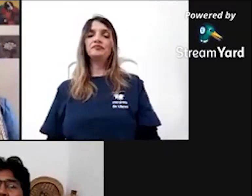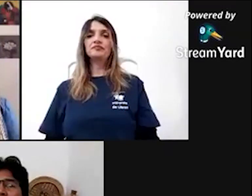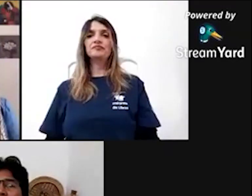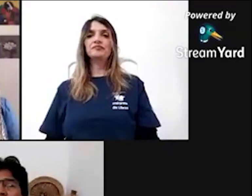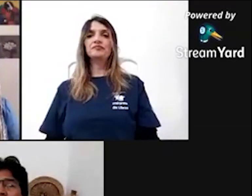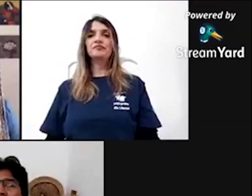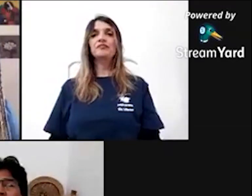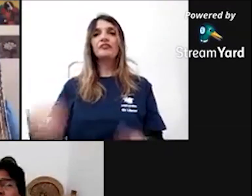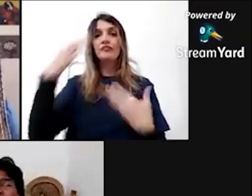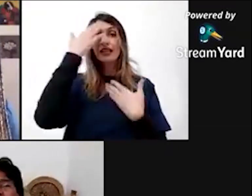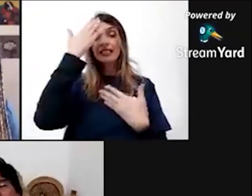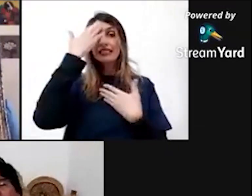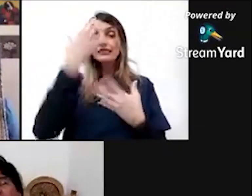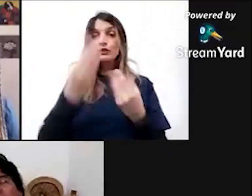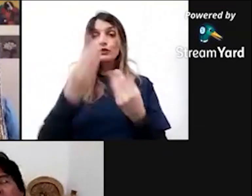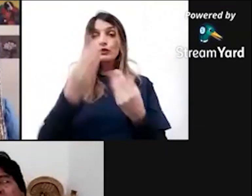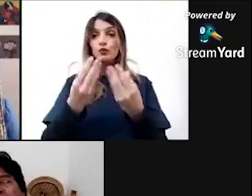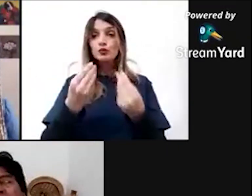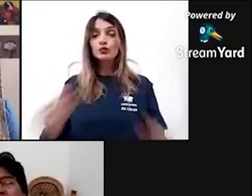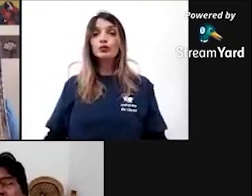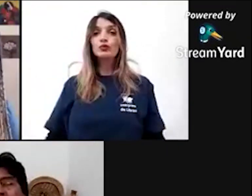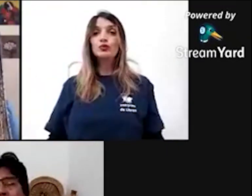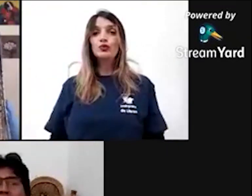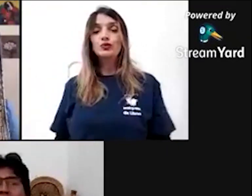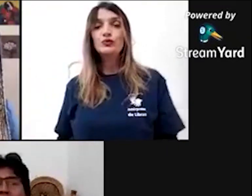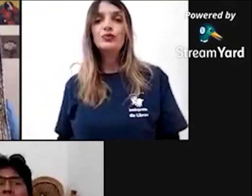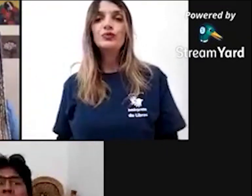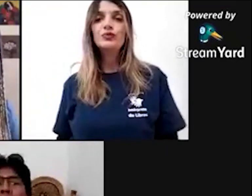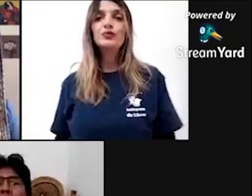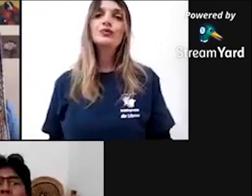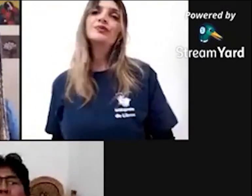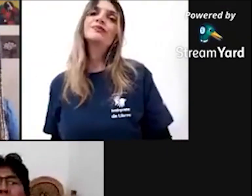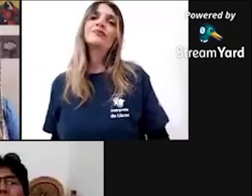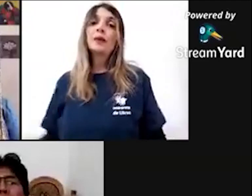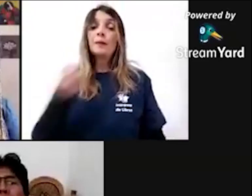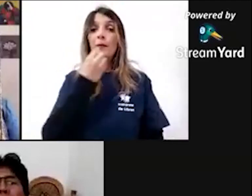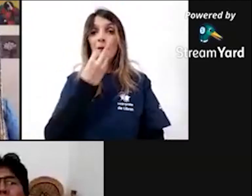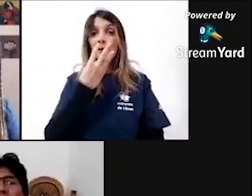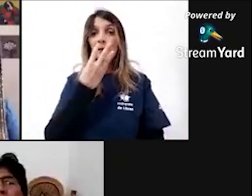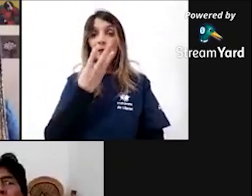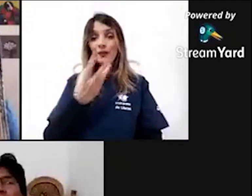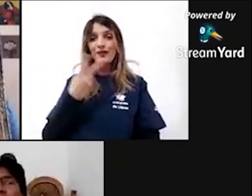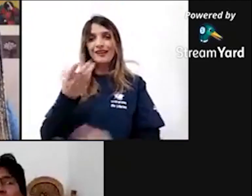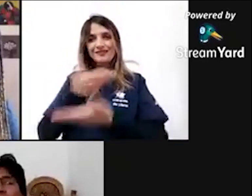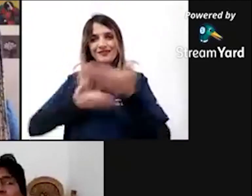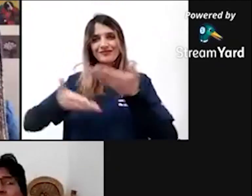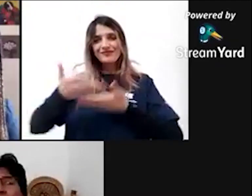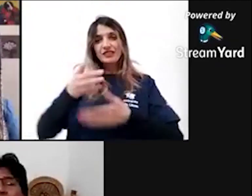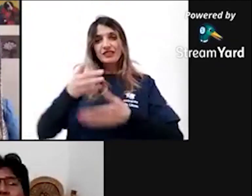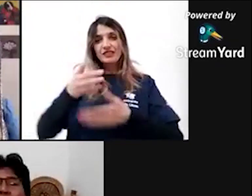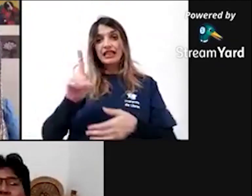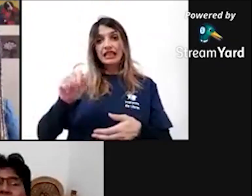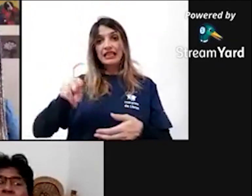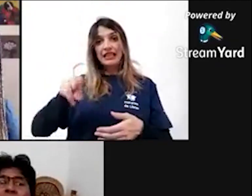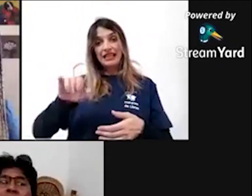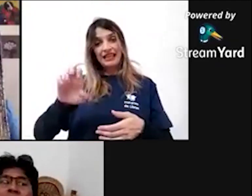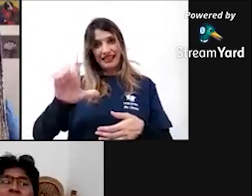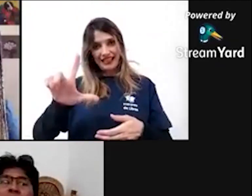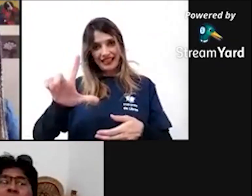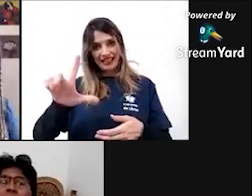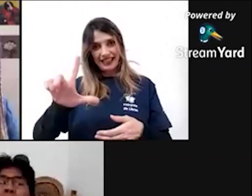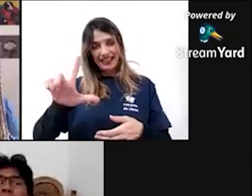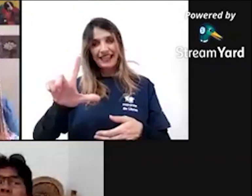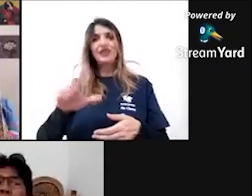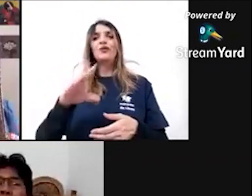Agradeço imensamente a generosidade, a partilha de Daniel Munduruku, de Cristina